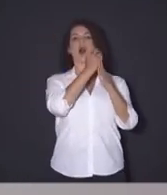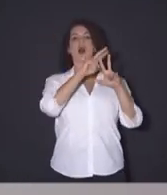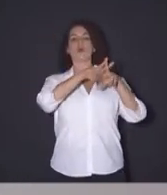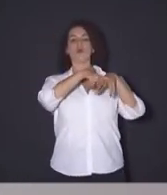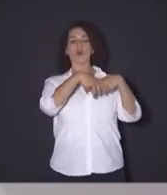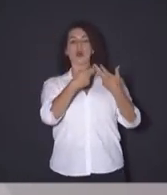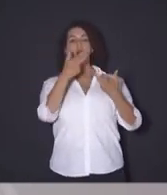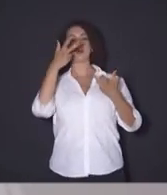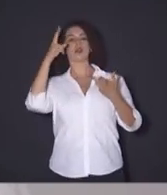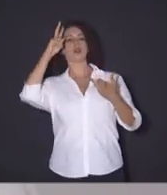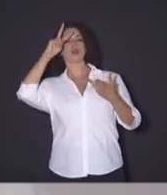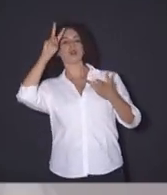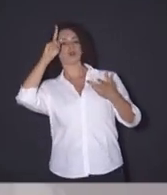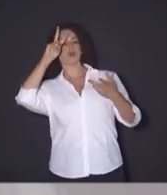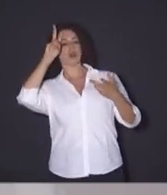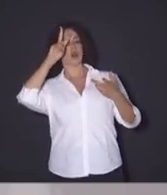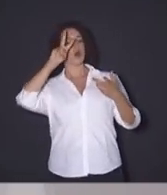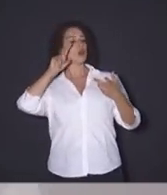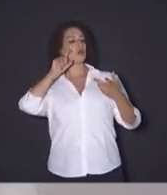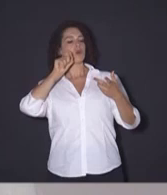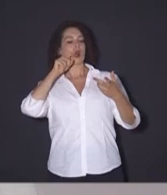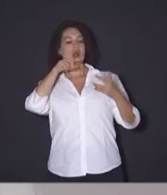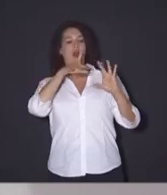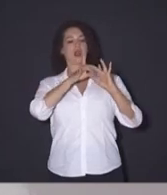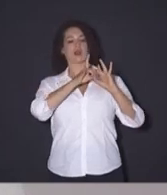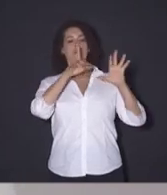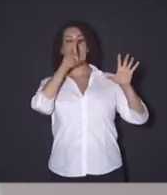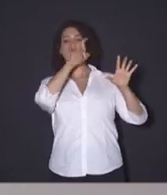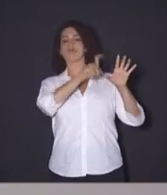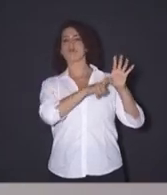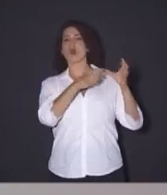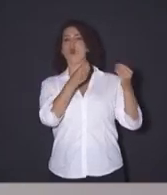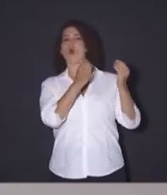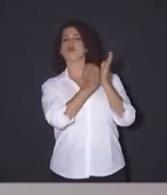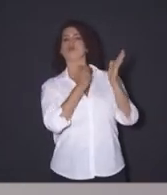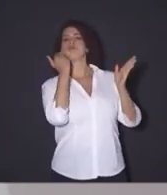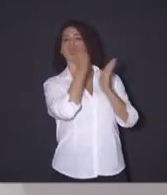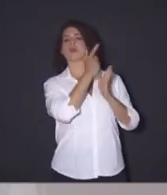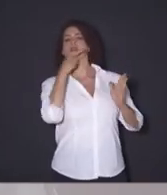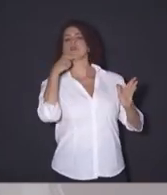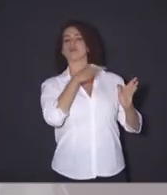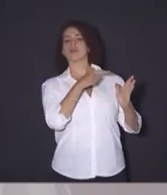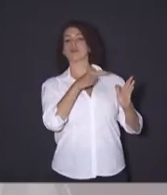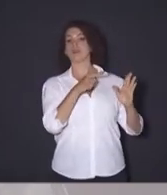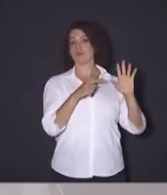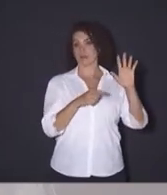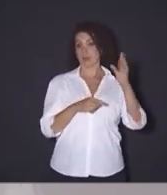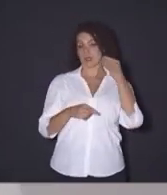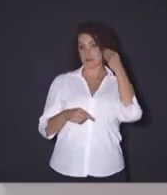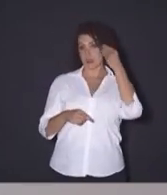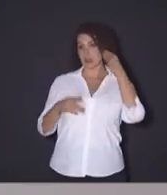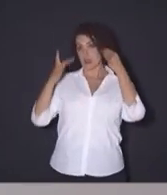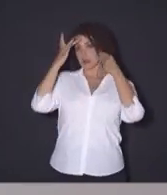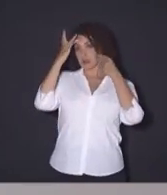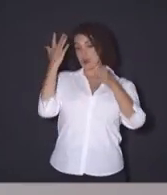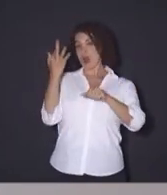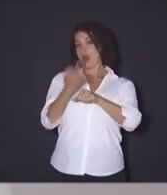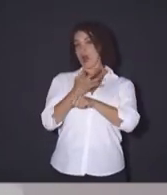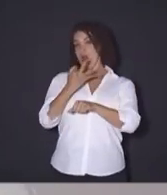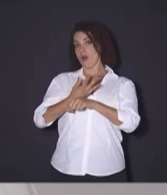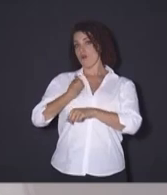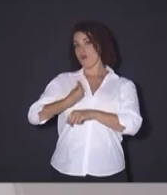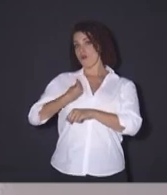liberdade condicional vamos para experiências daqueles que sobreviveram por séculos se a gente pegar o que